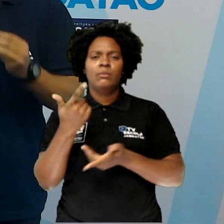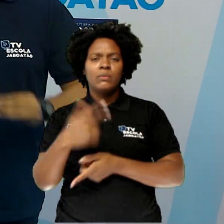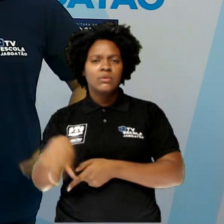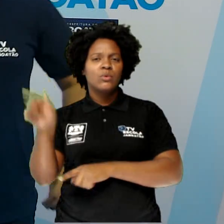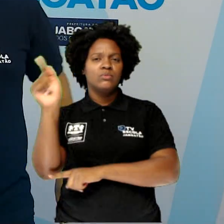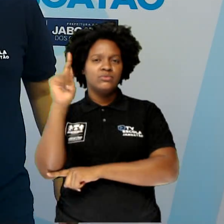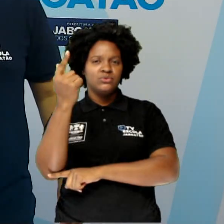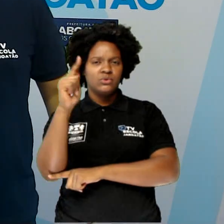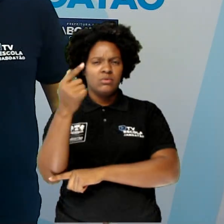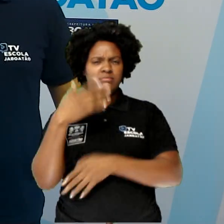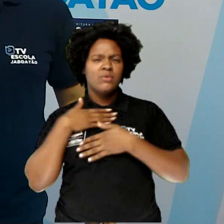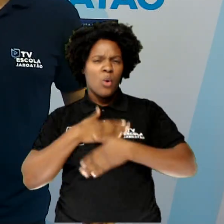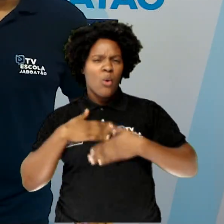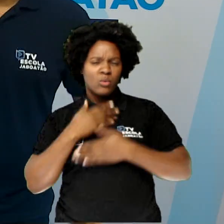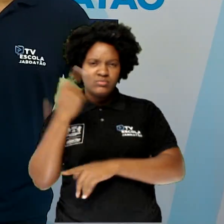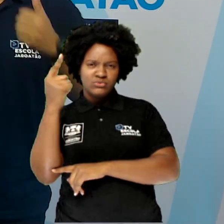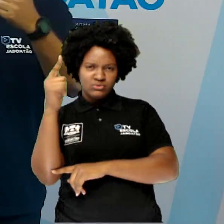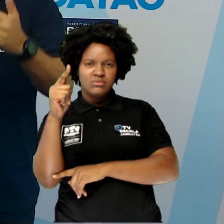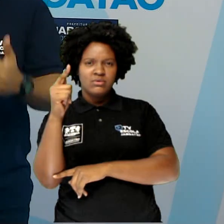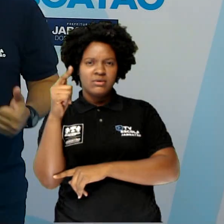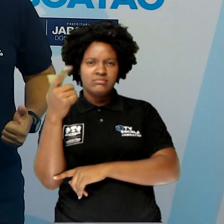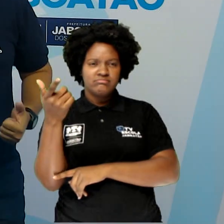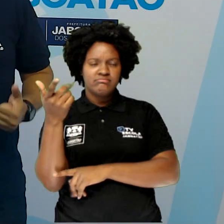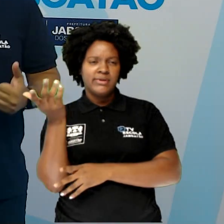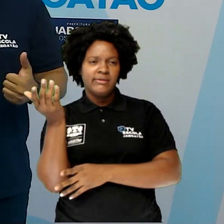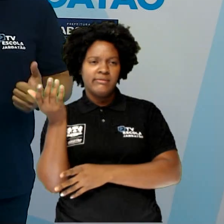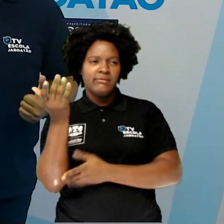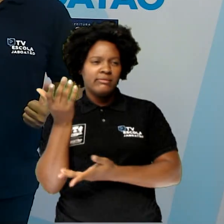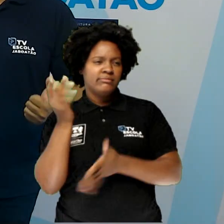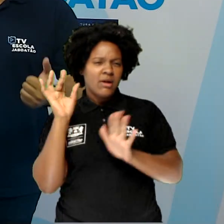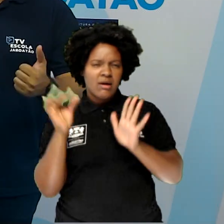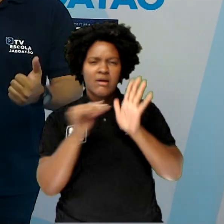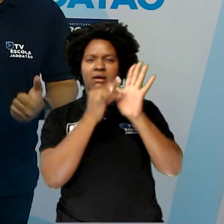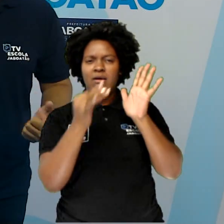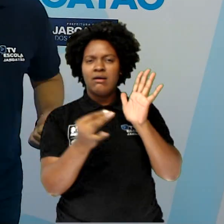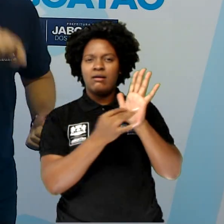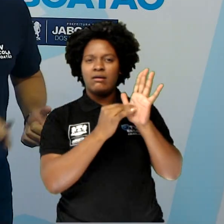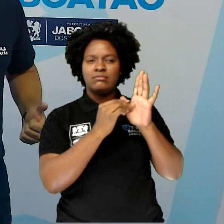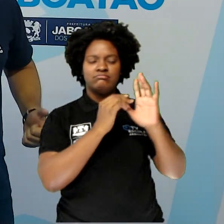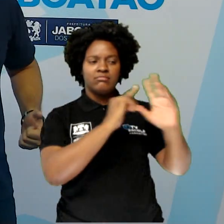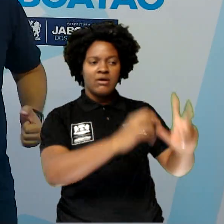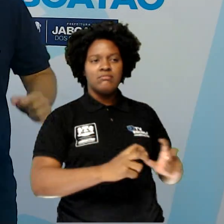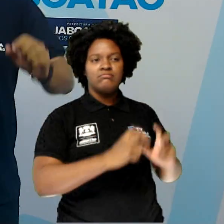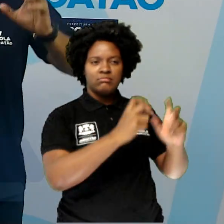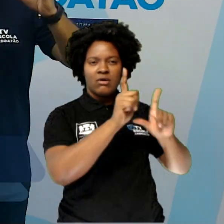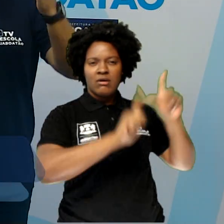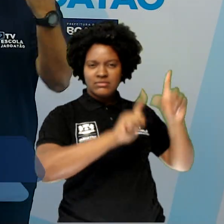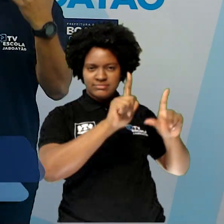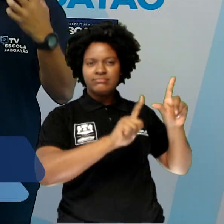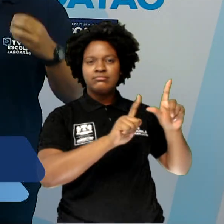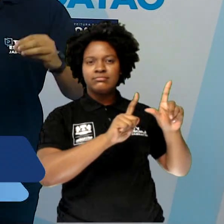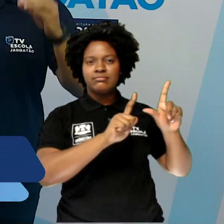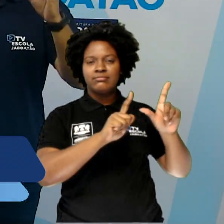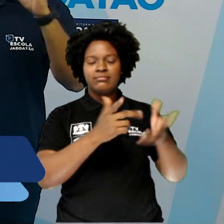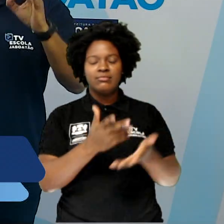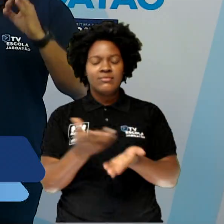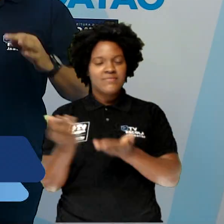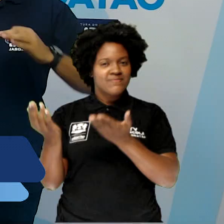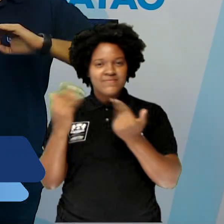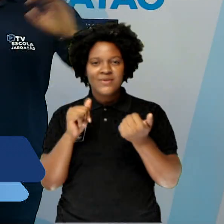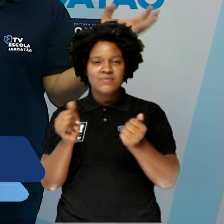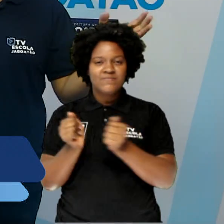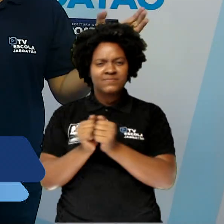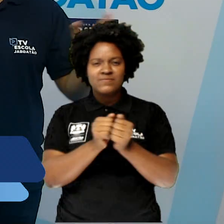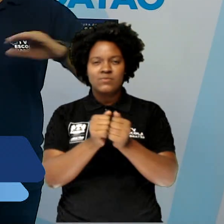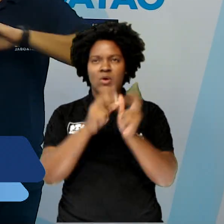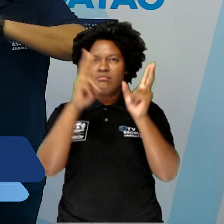Geografia. E aí, você gosta de Geografia? Você tem curtido a TV Escola Jaboatão? Deixa teu like aí e vem comigo que hoje a gente vai falar